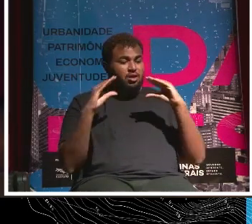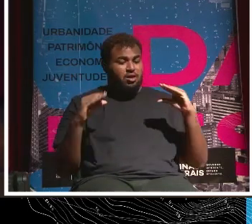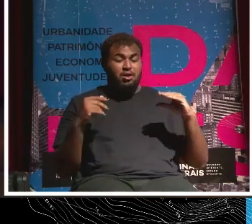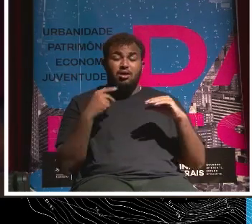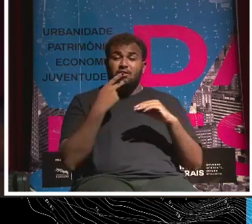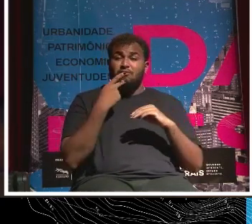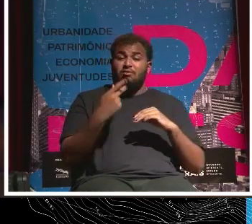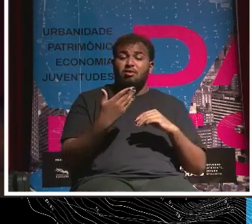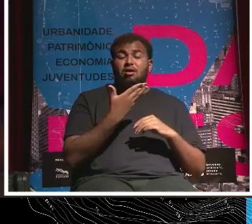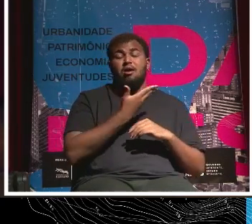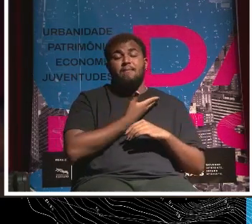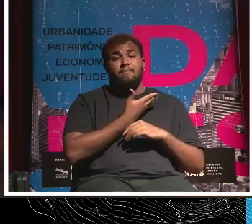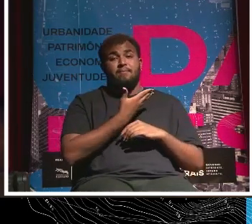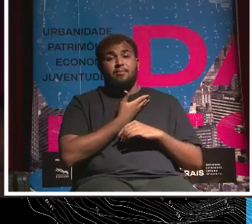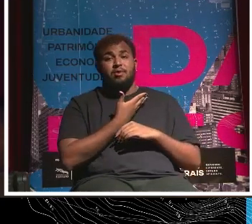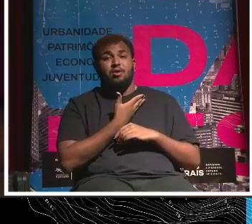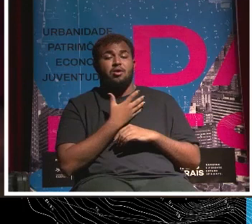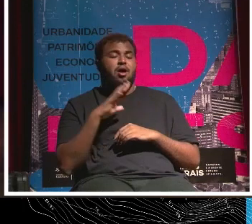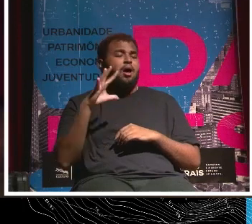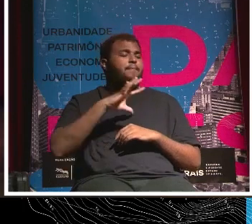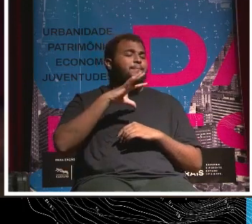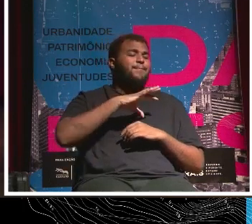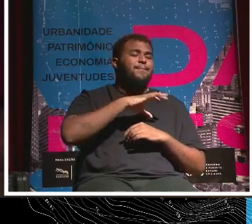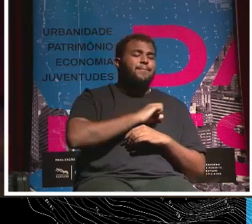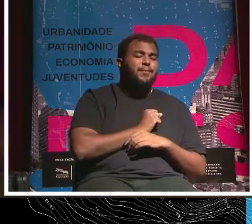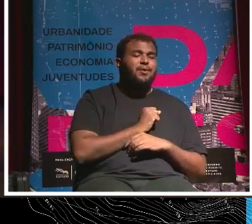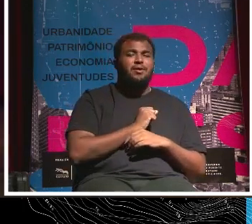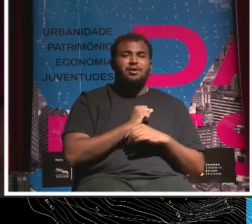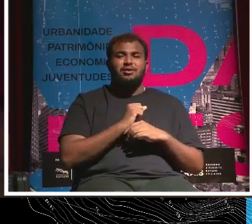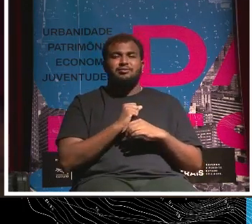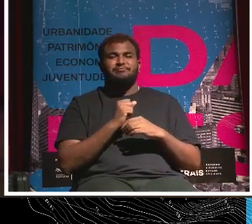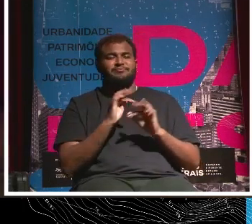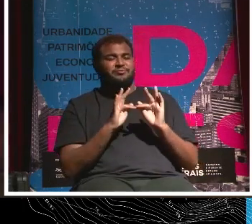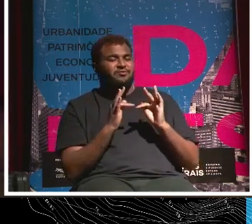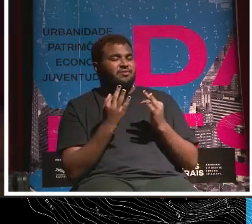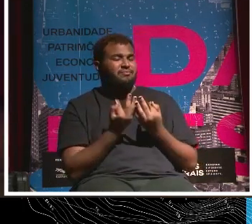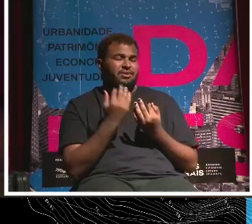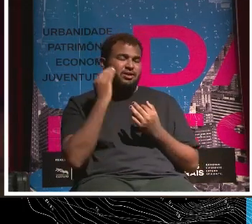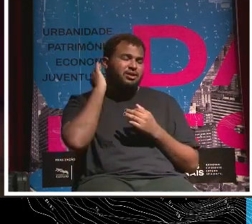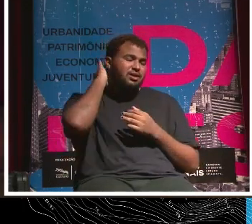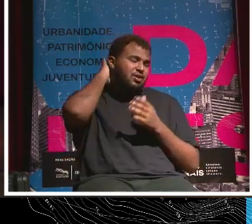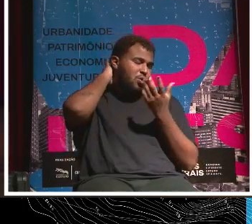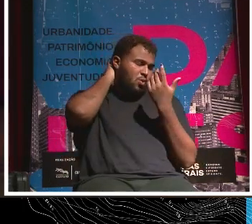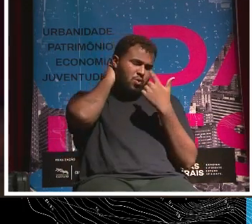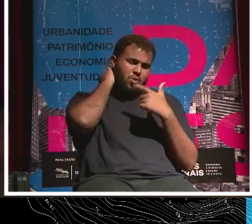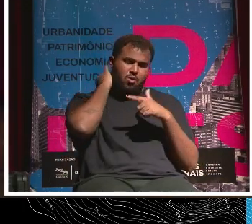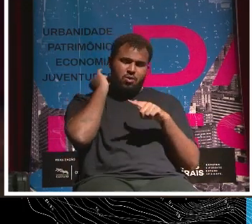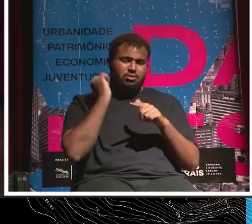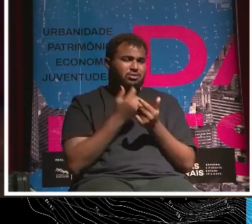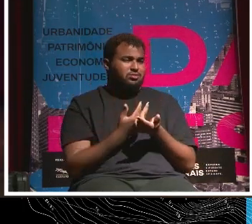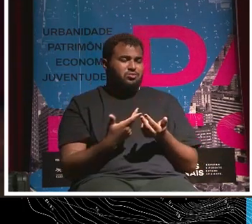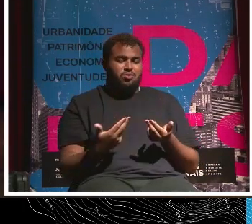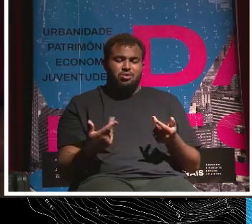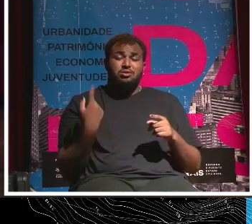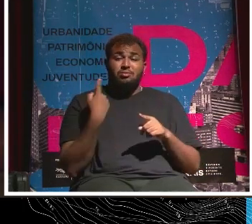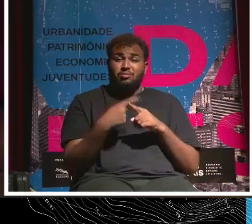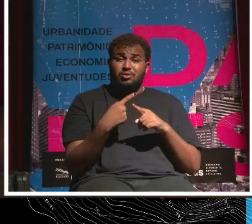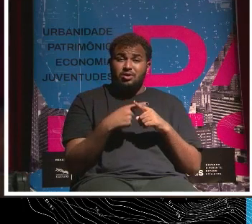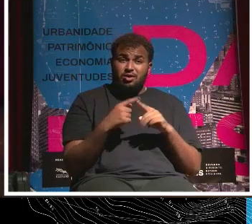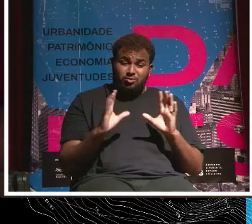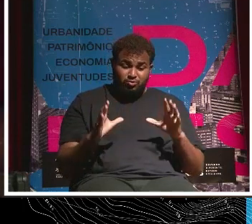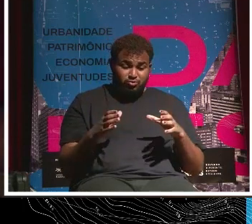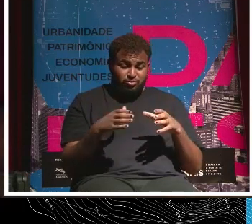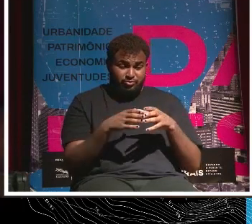de amigos, de amor, de parentes e N outras coisas, porque a